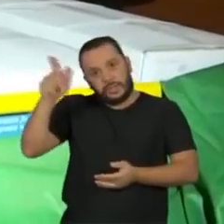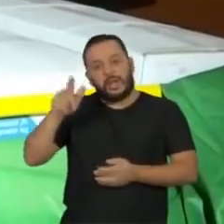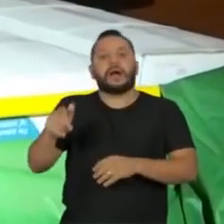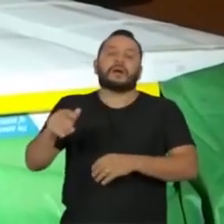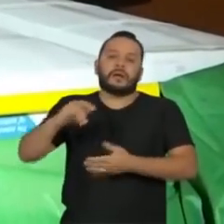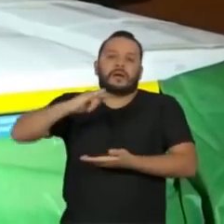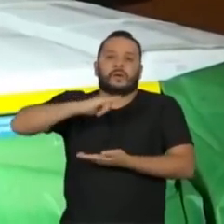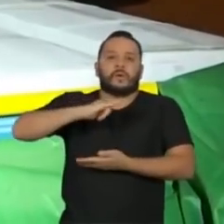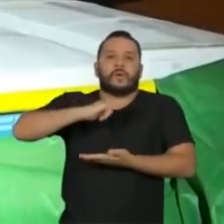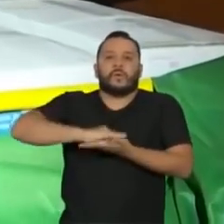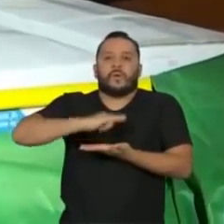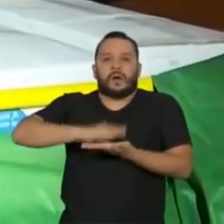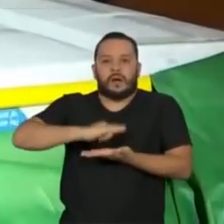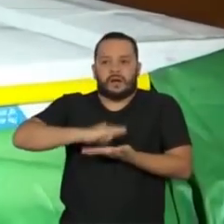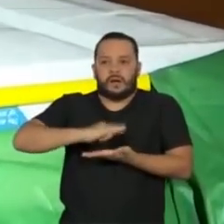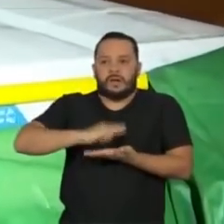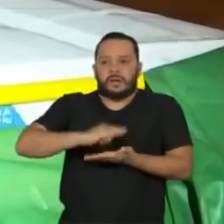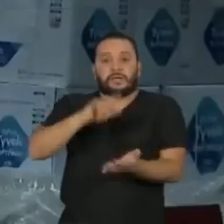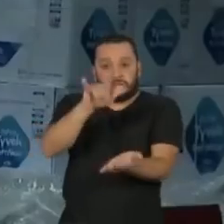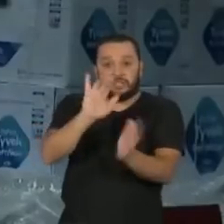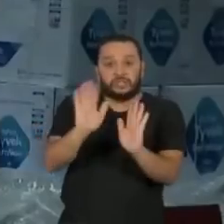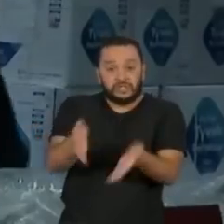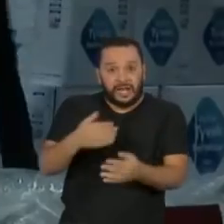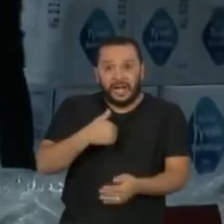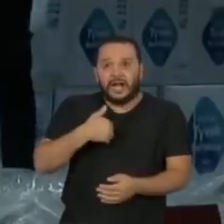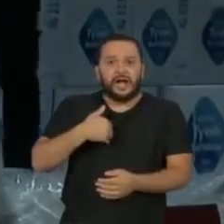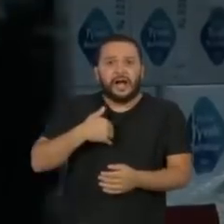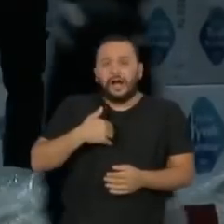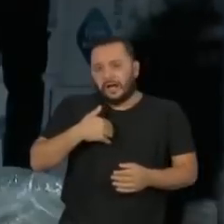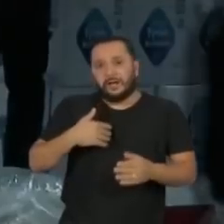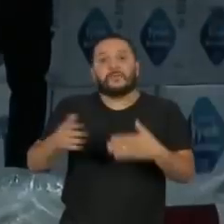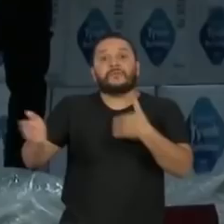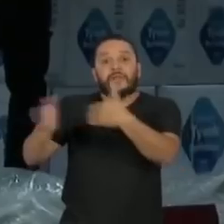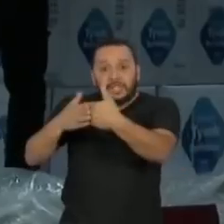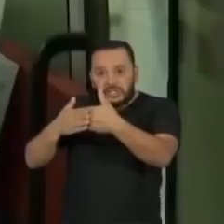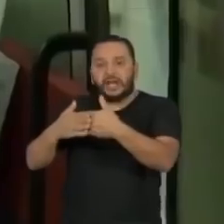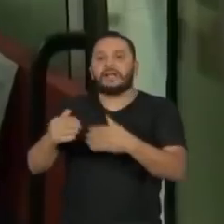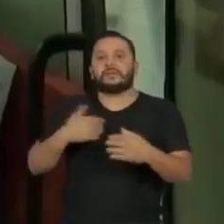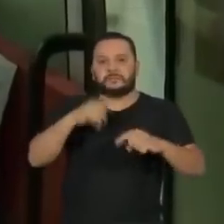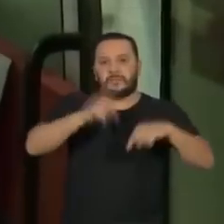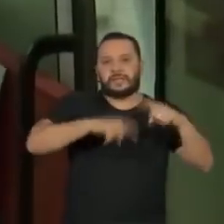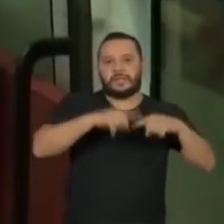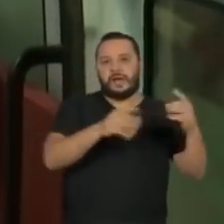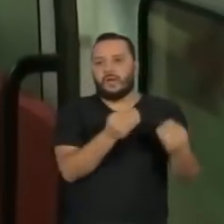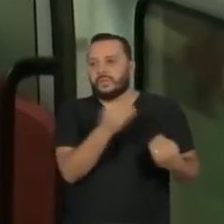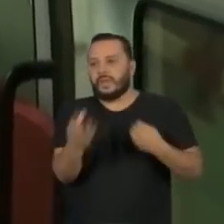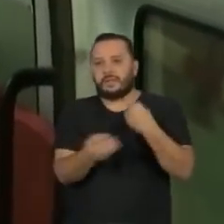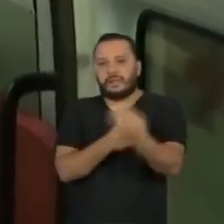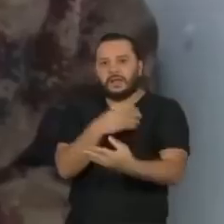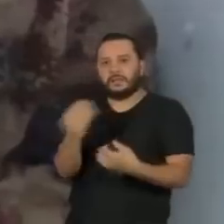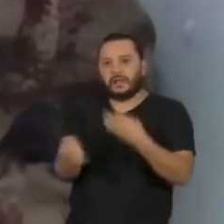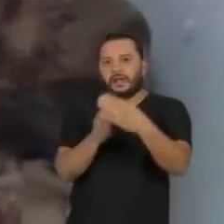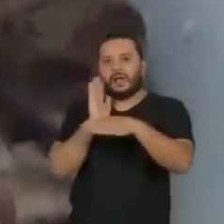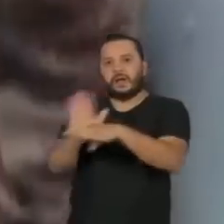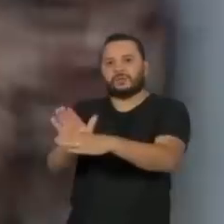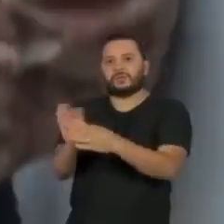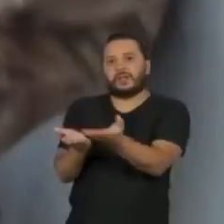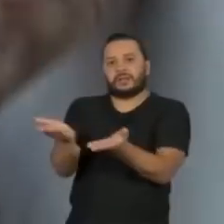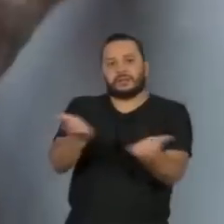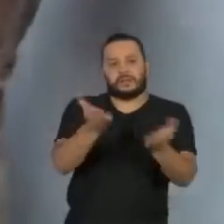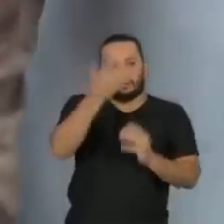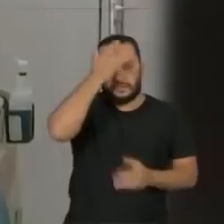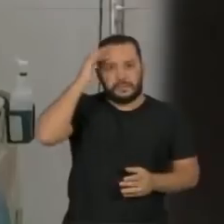isolamento de Wuhan, dezenas de toneladas de suprimentos médicos doados chegaram à cidade para ajudar no tratamento